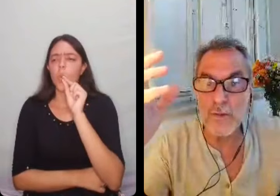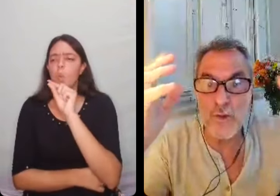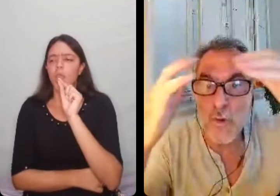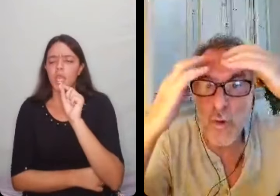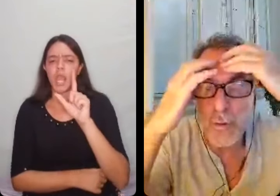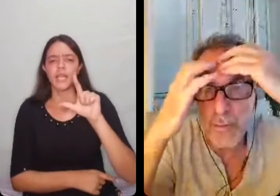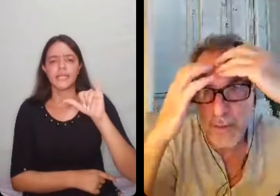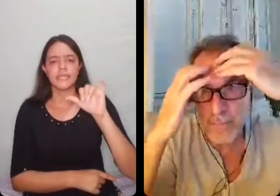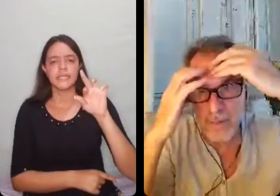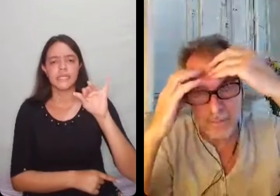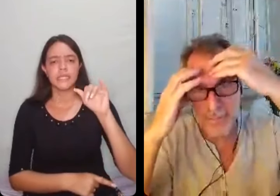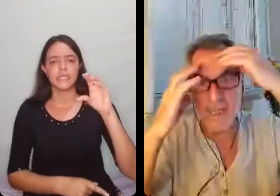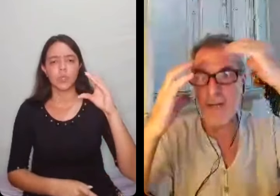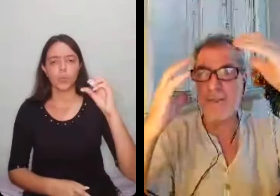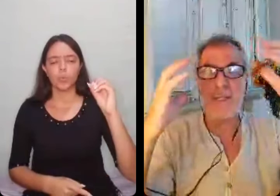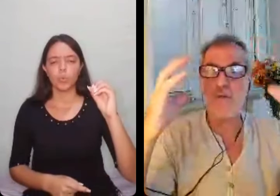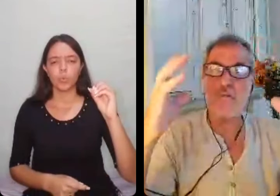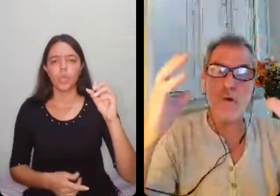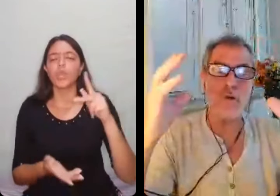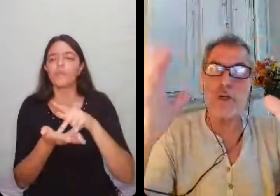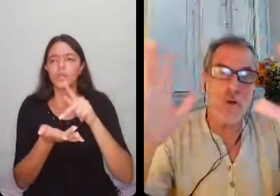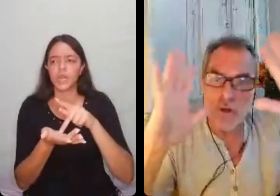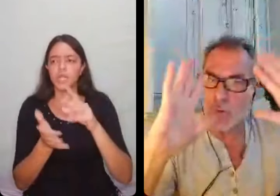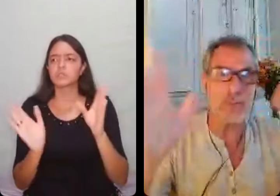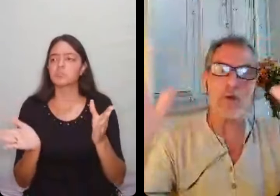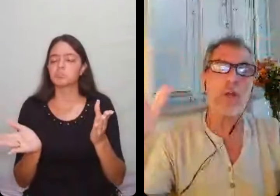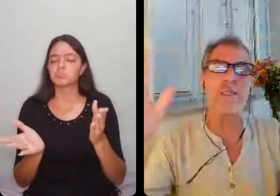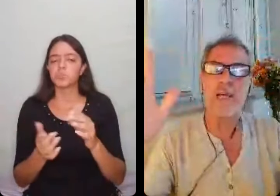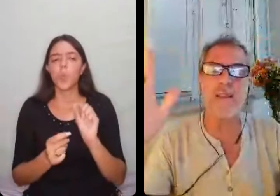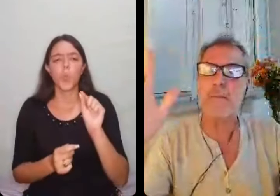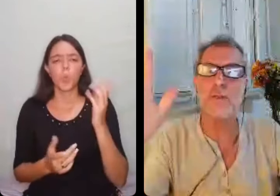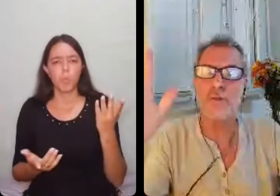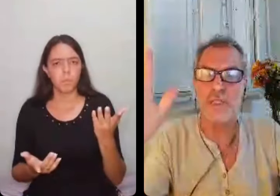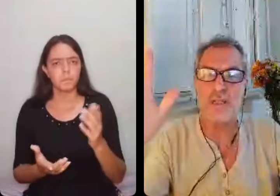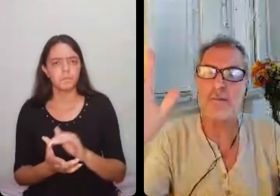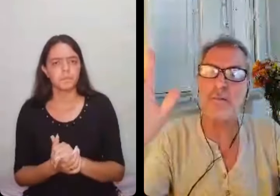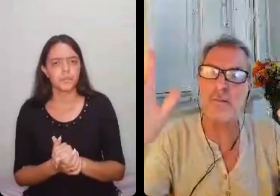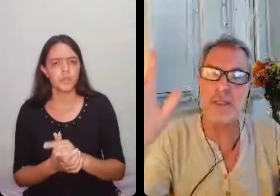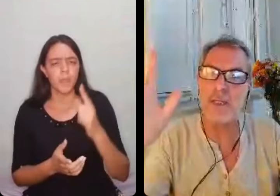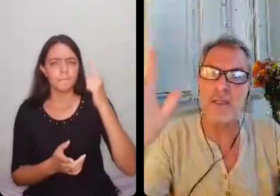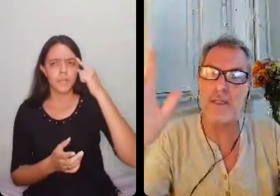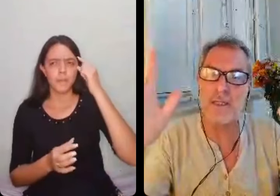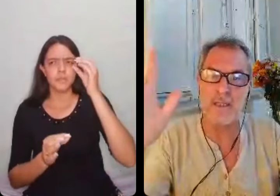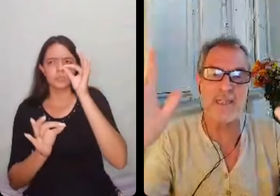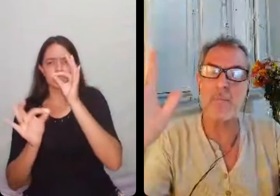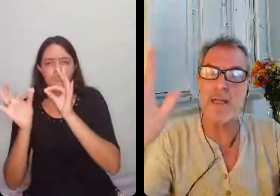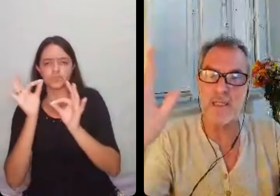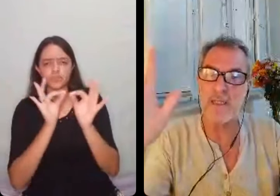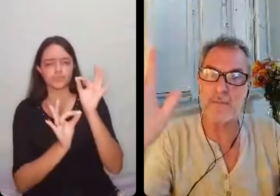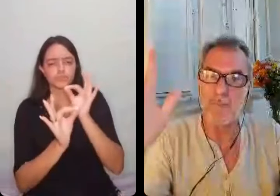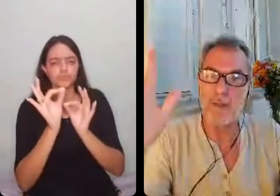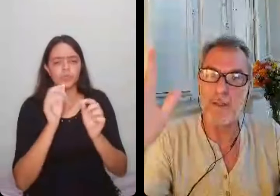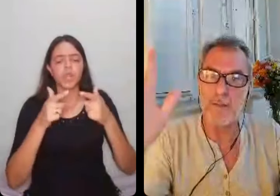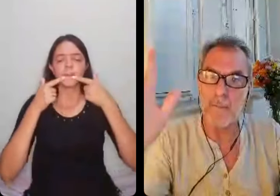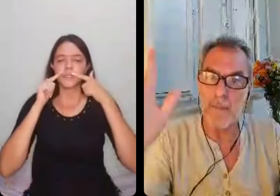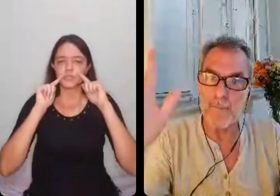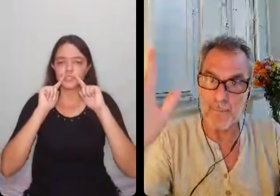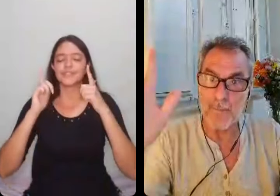Isso sonou na minha cabeça de um modo que eu comecei a organizar a dramaturgia das imagens.